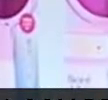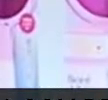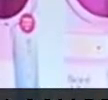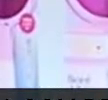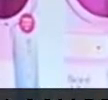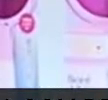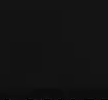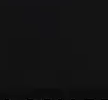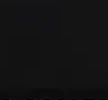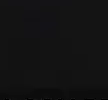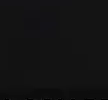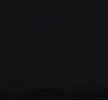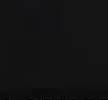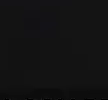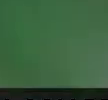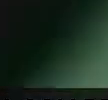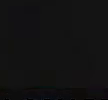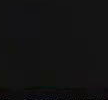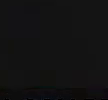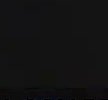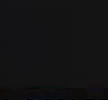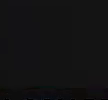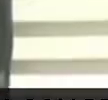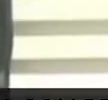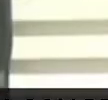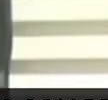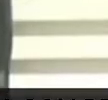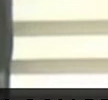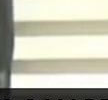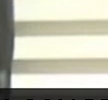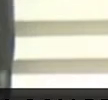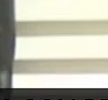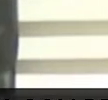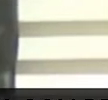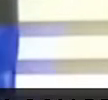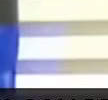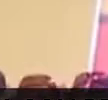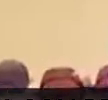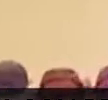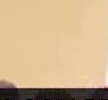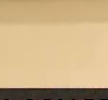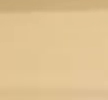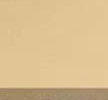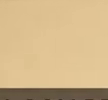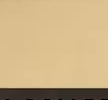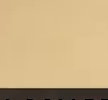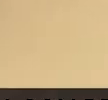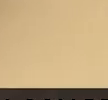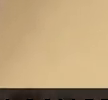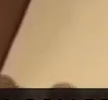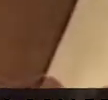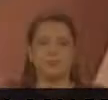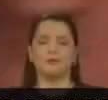produto antes de começar essa operação de desconto e tem que tomar cuidado para você não cair numa gelada né